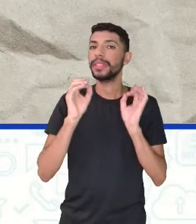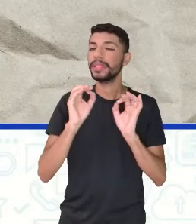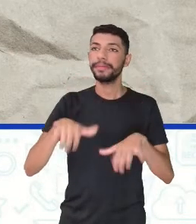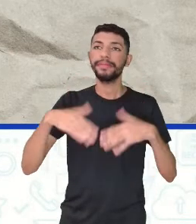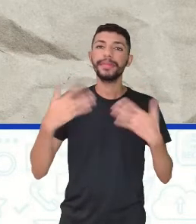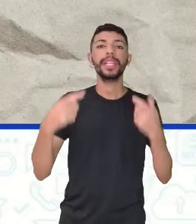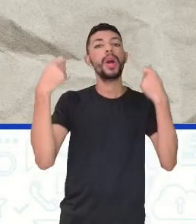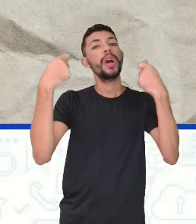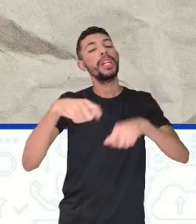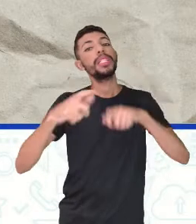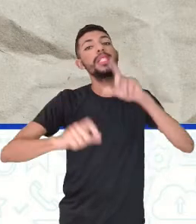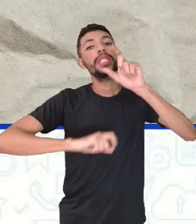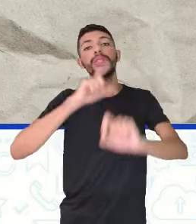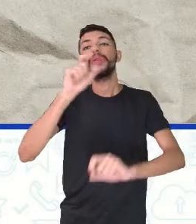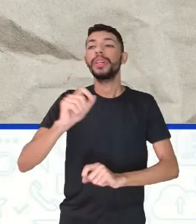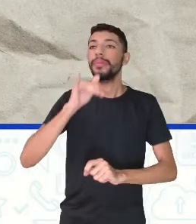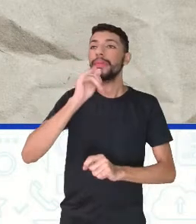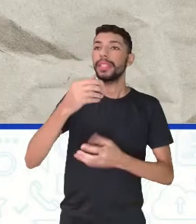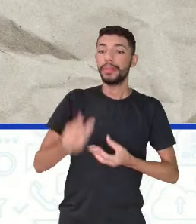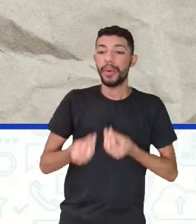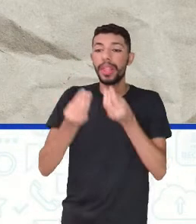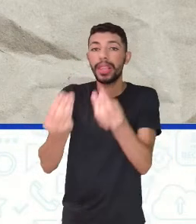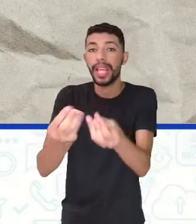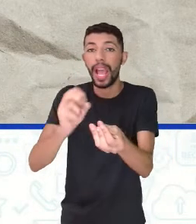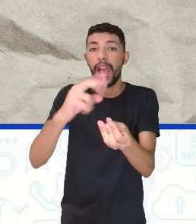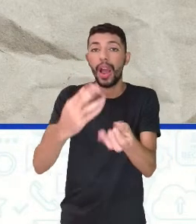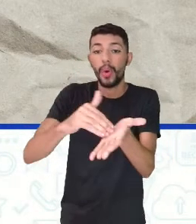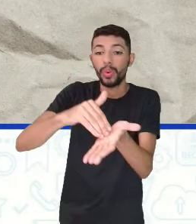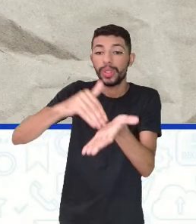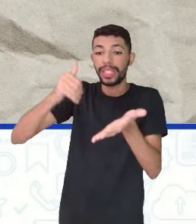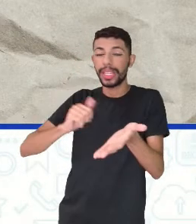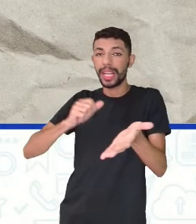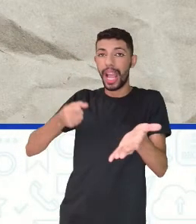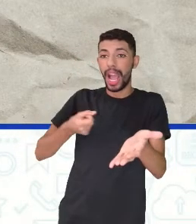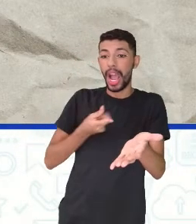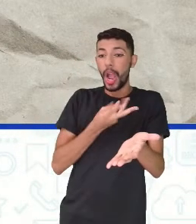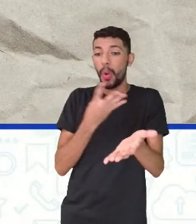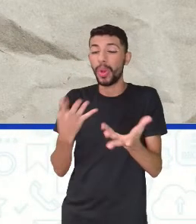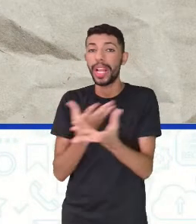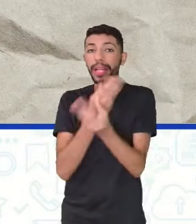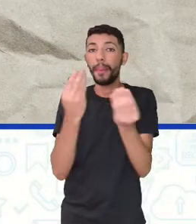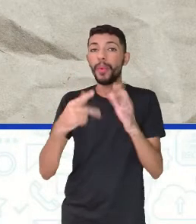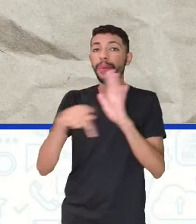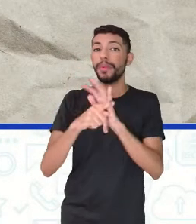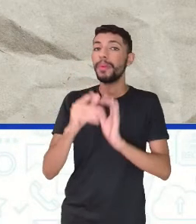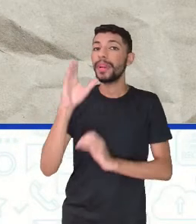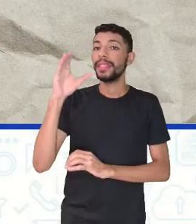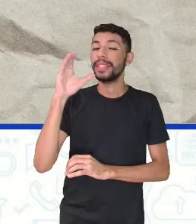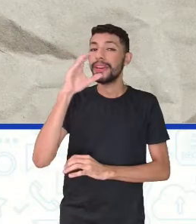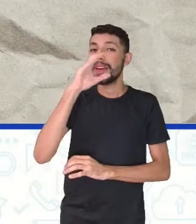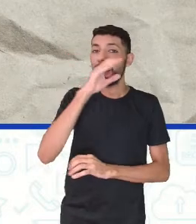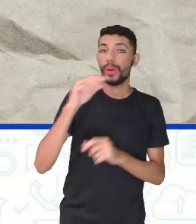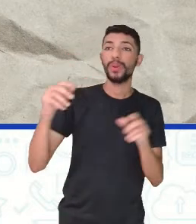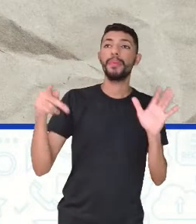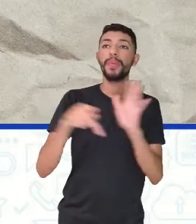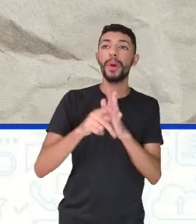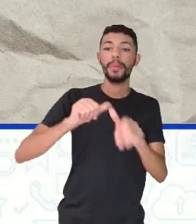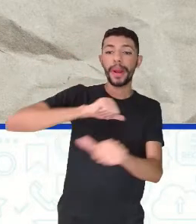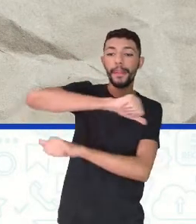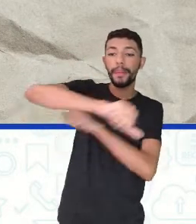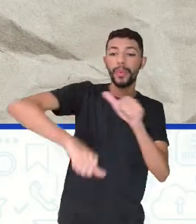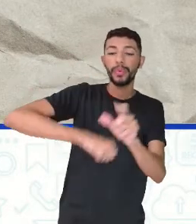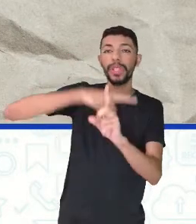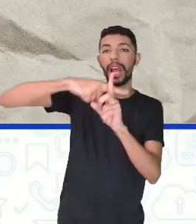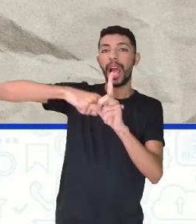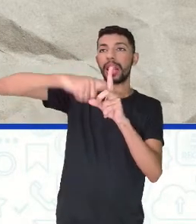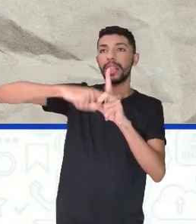necessário fornecer ou retirar uma grande quantidade de calor para alterar a sua temperatura. Vejam